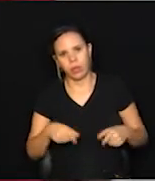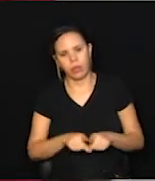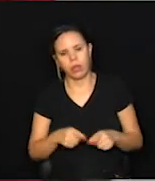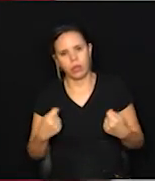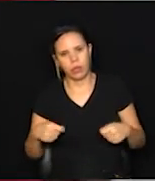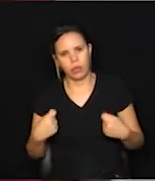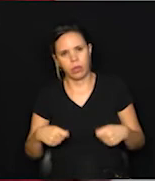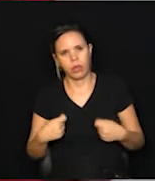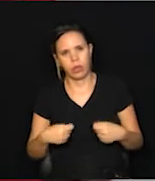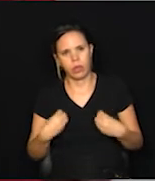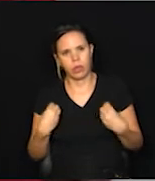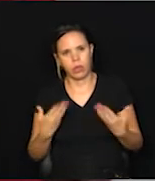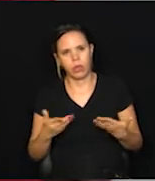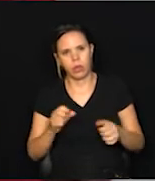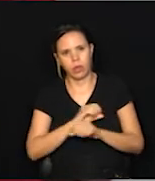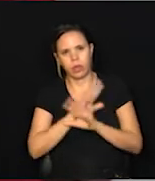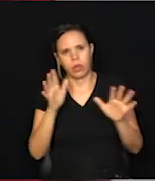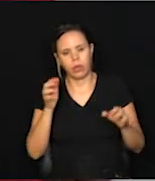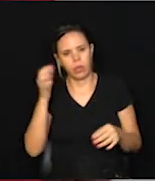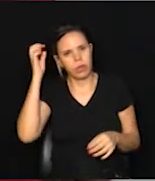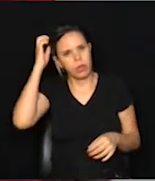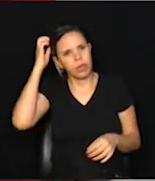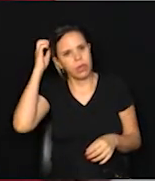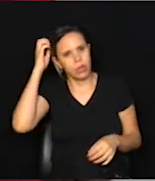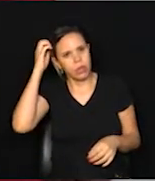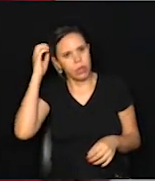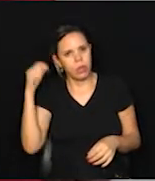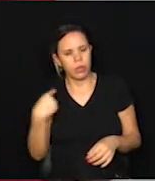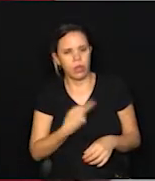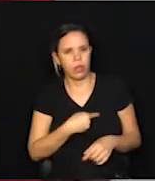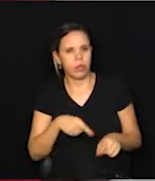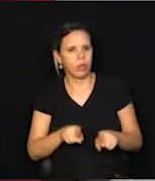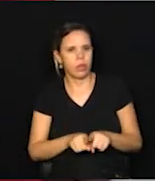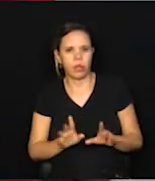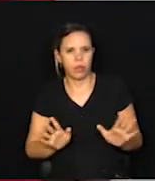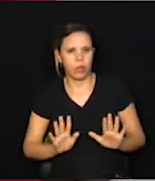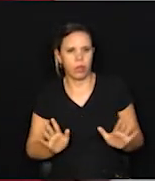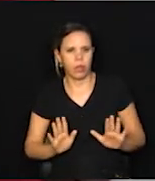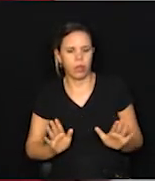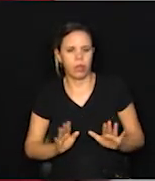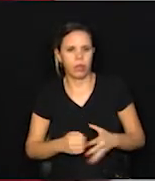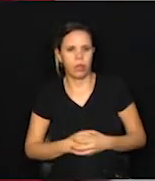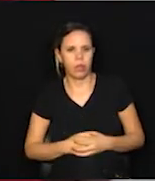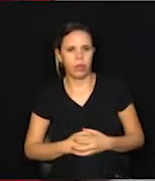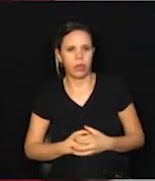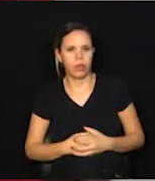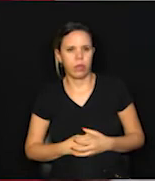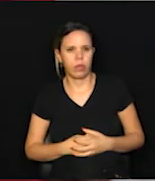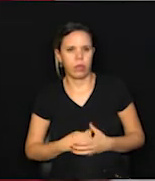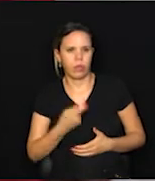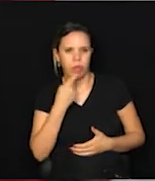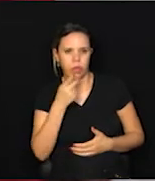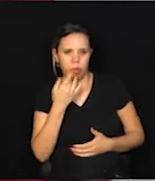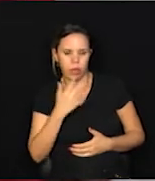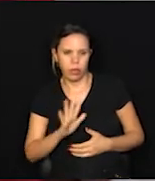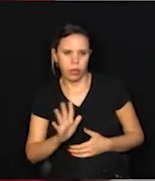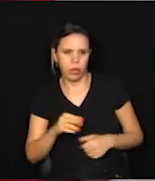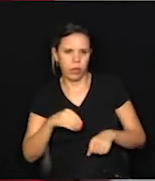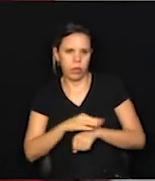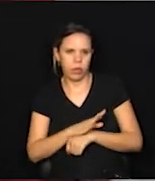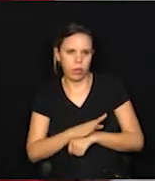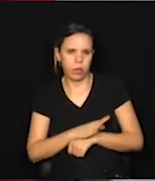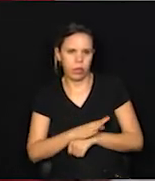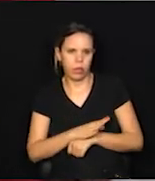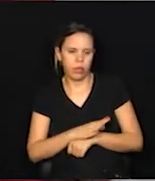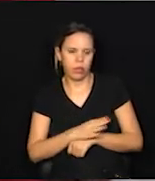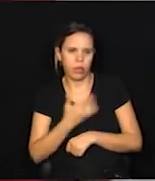precisa colocar clareza para que a gente também não caia no extremo, nem de falar que criança não transmite, ou